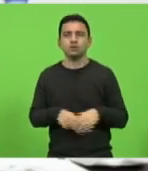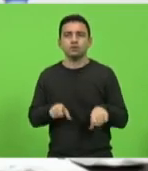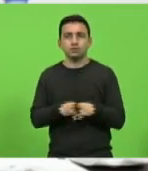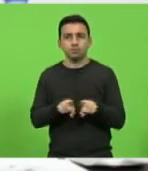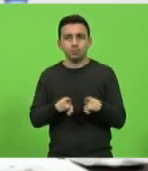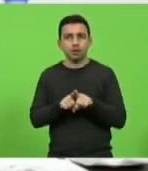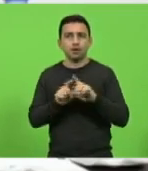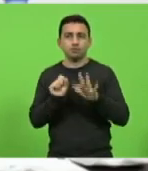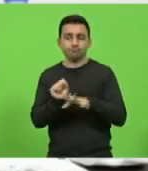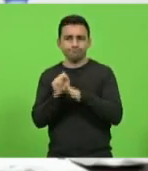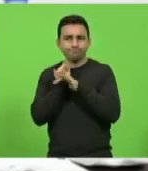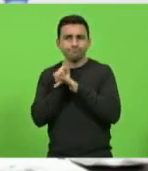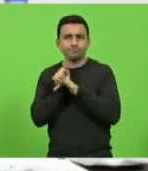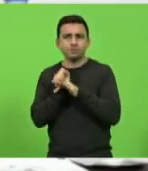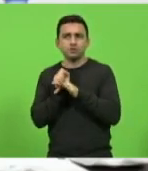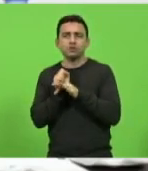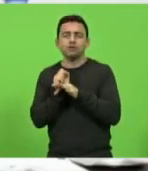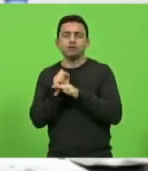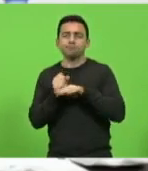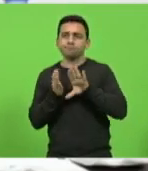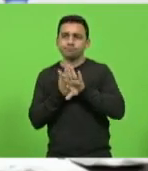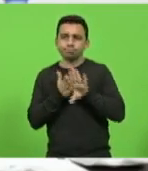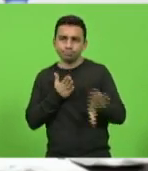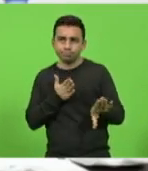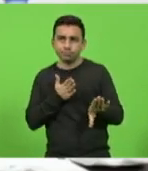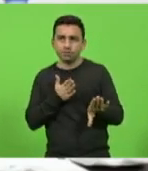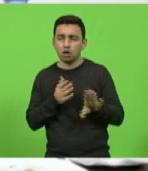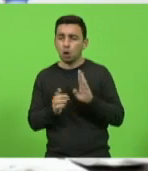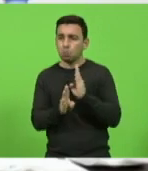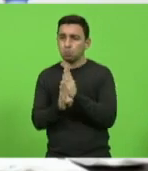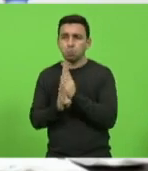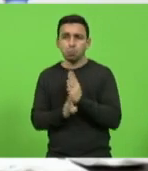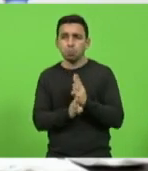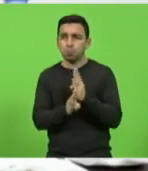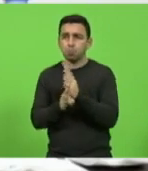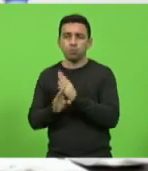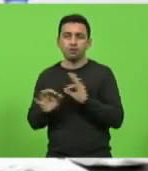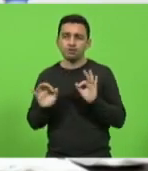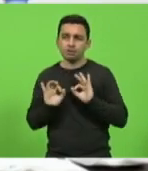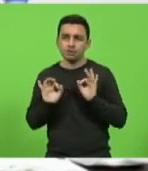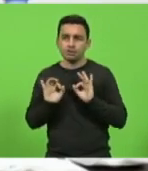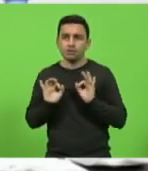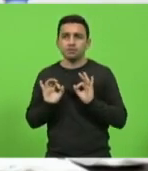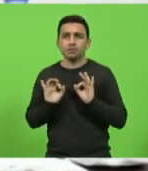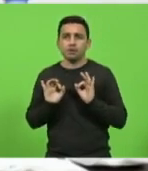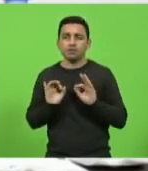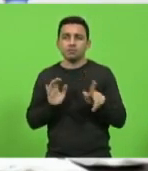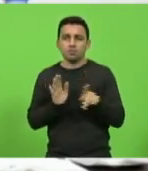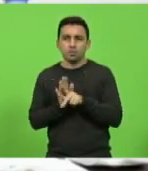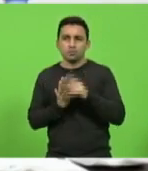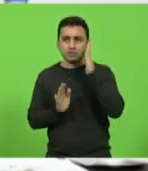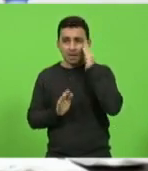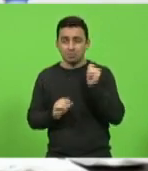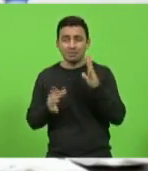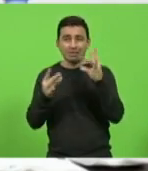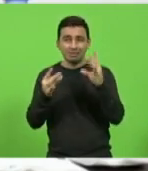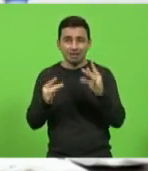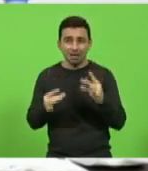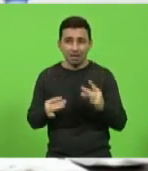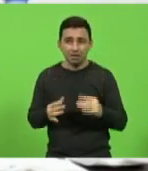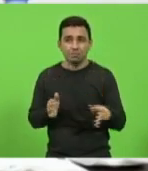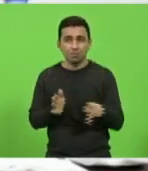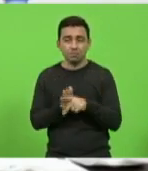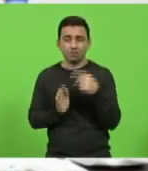garantias habituais embora não se ter encontrado indícios de que o denunciado holográfico efetivo conhecimento dos detalhes da operação